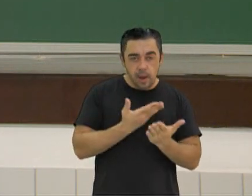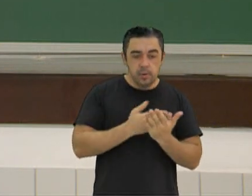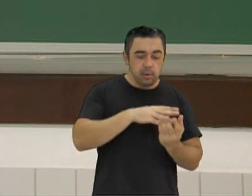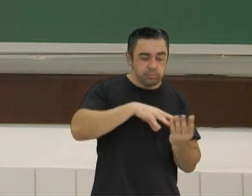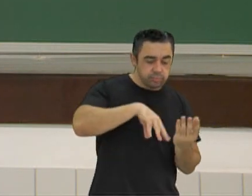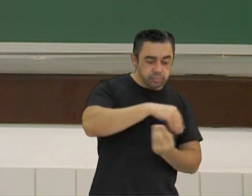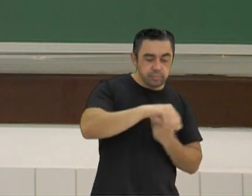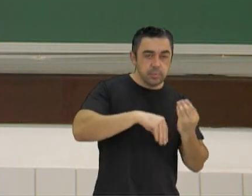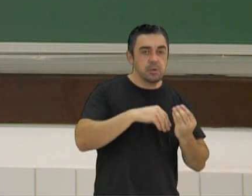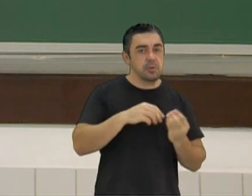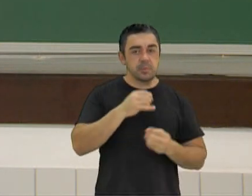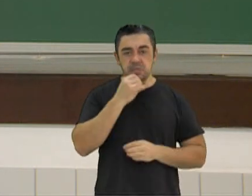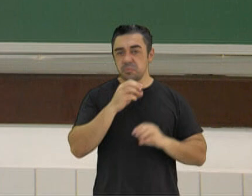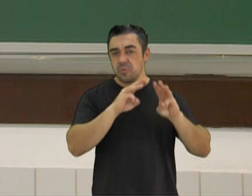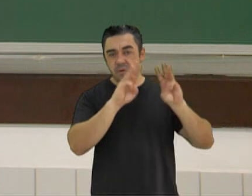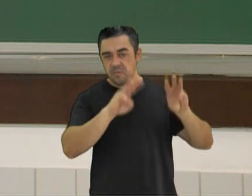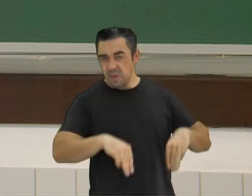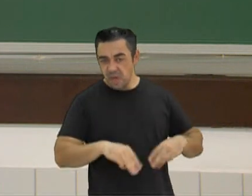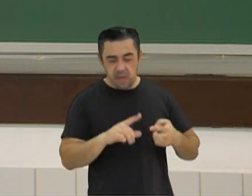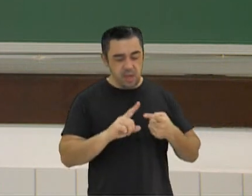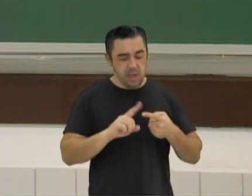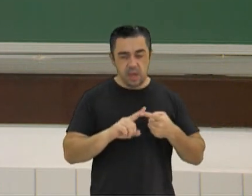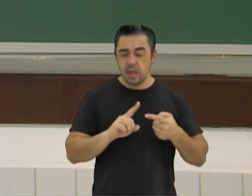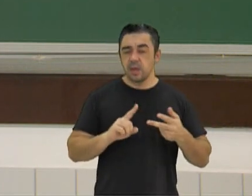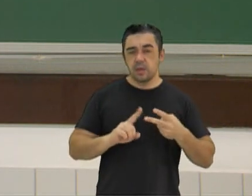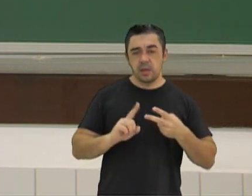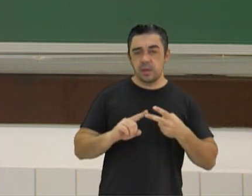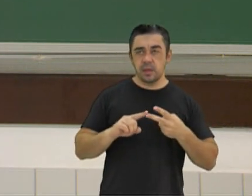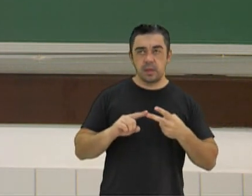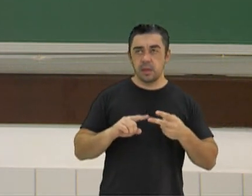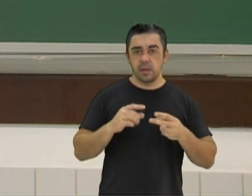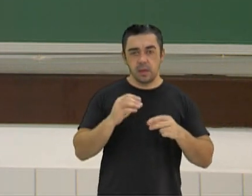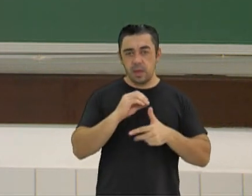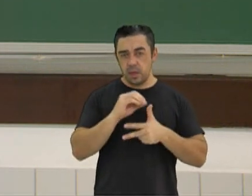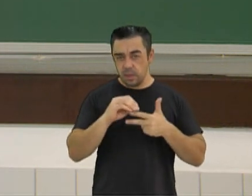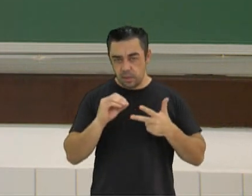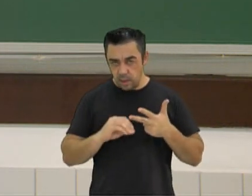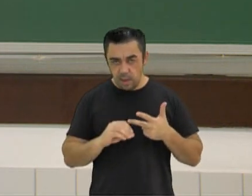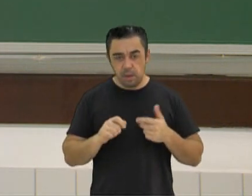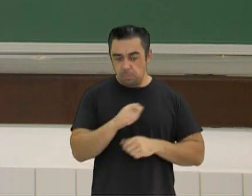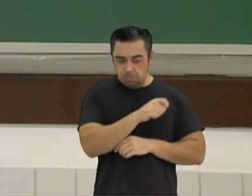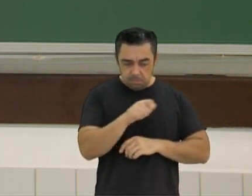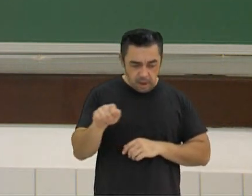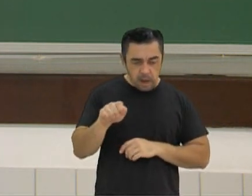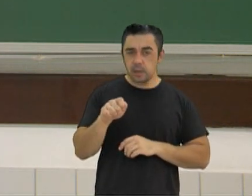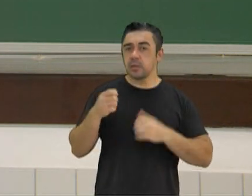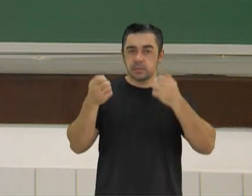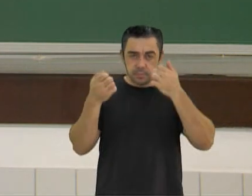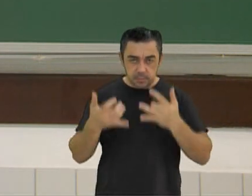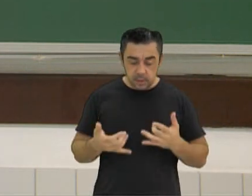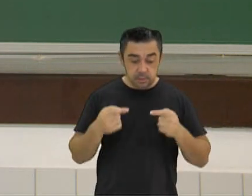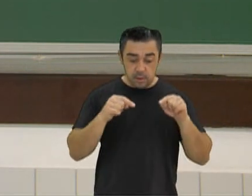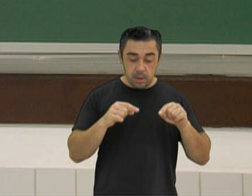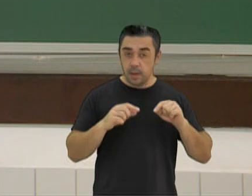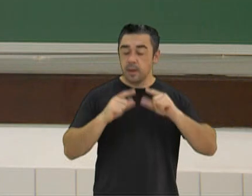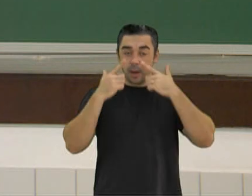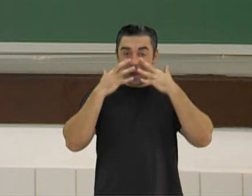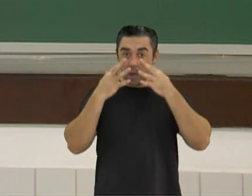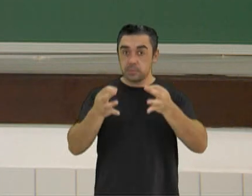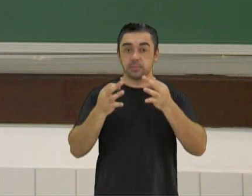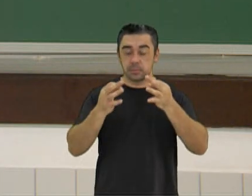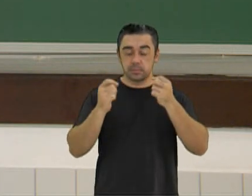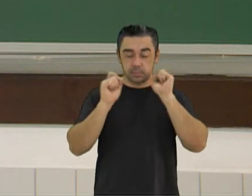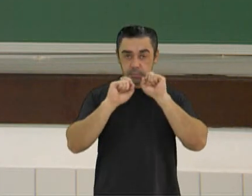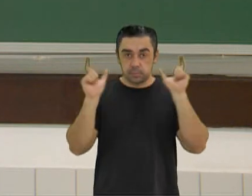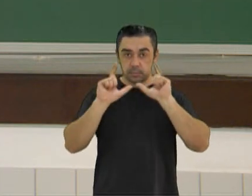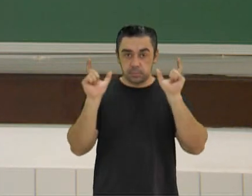lá o FPR, escreve lá Enem, tá bom? Coloca marca-texto, escreve na parede, sei lá, velho, porque é